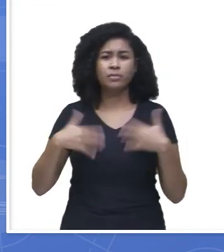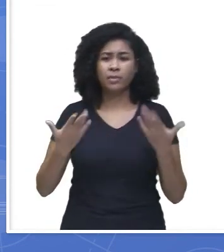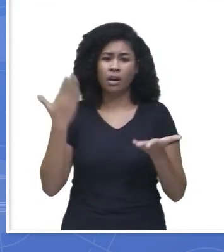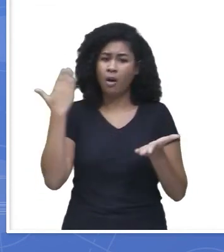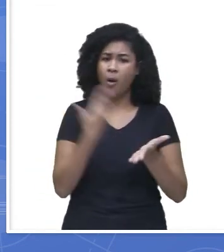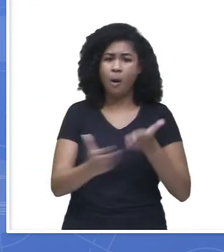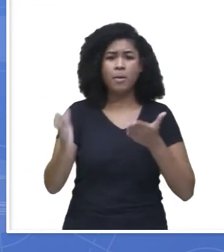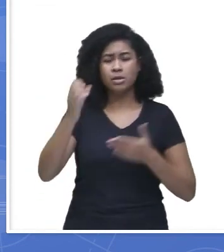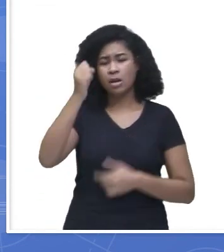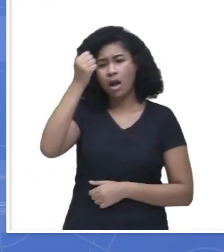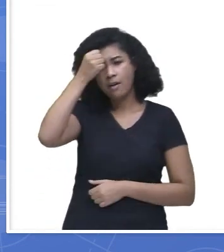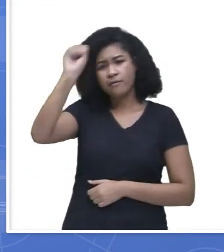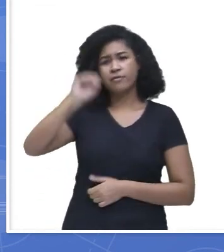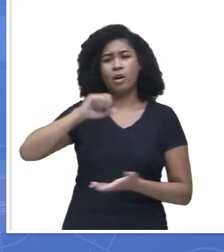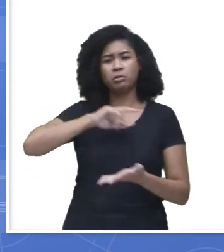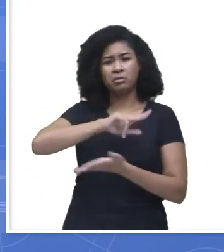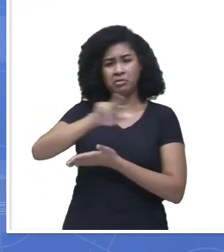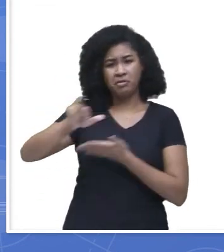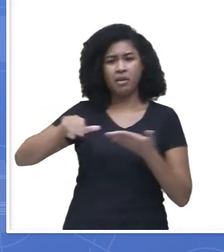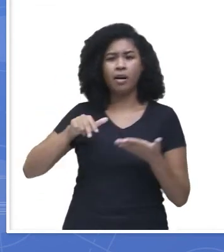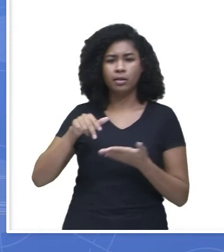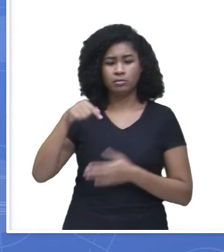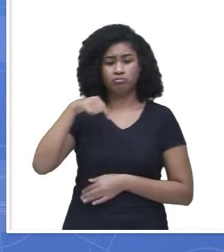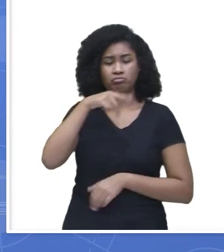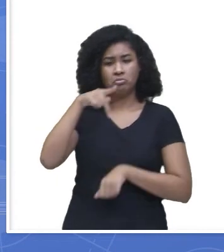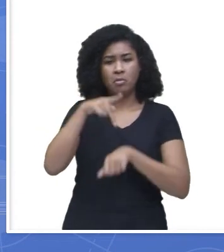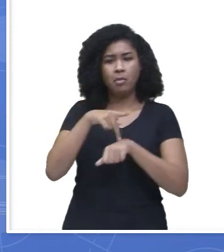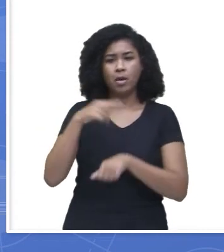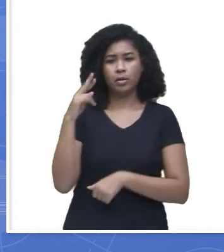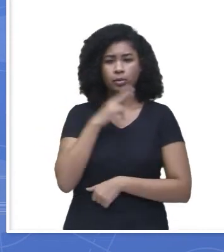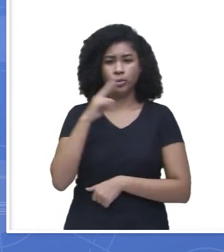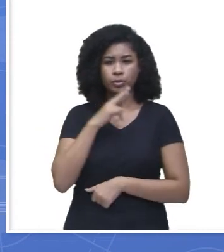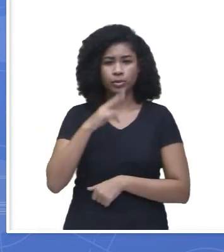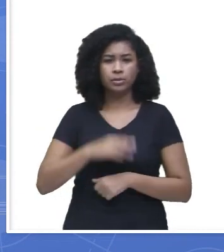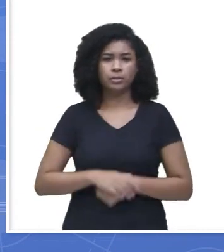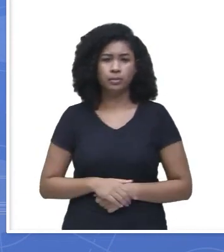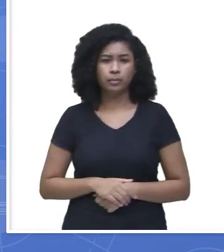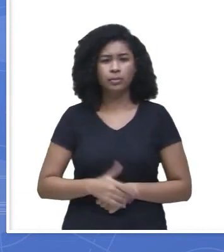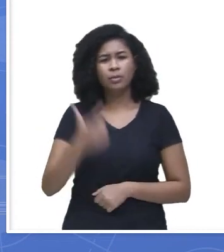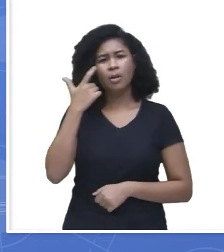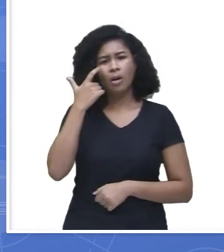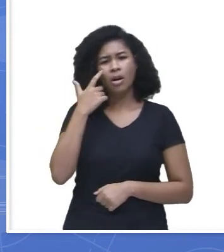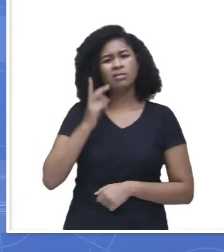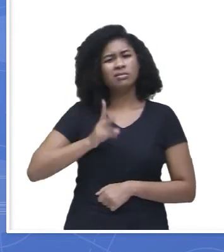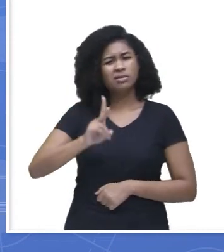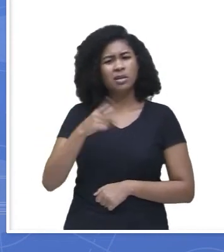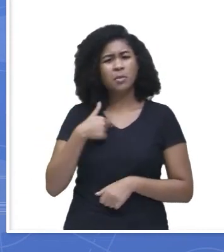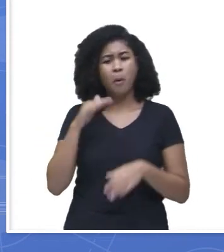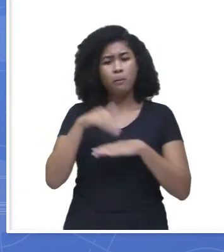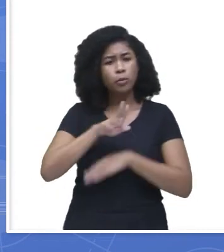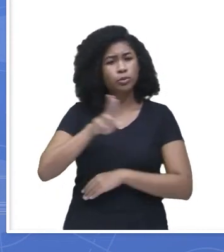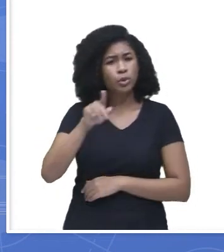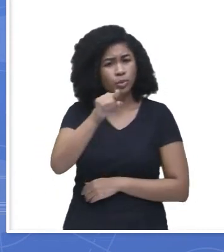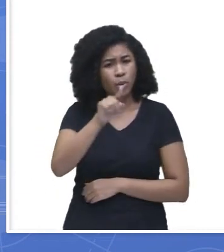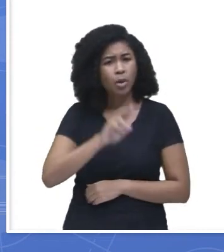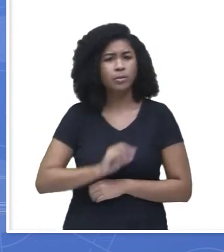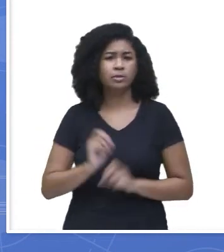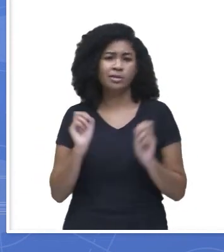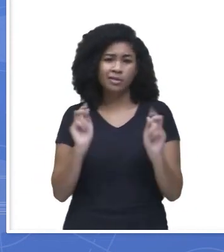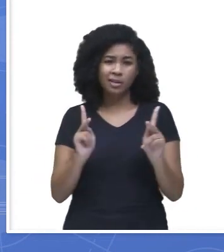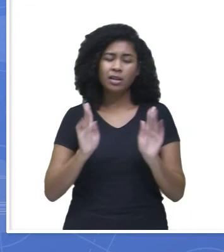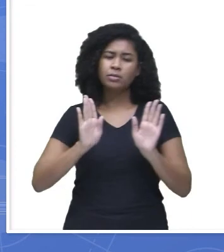a acontecer com a Rússia, tá bom? Então, olha só, Leia, eu sempre passo batido no teu nome, desculpa, tá? Mas tá aí